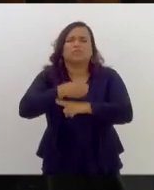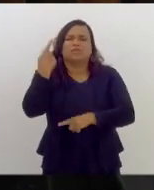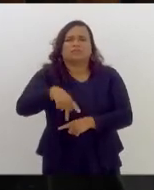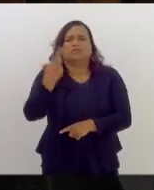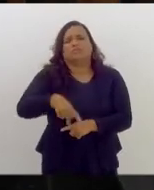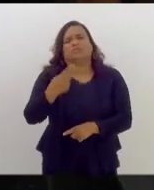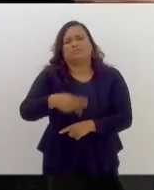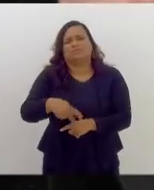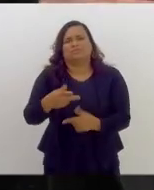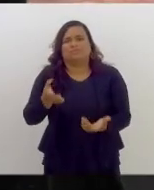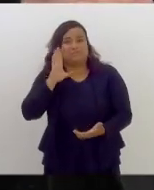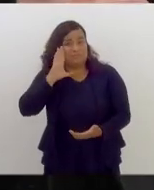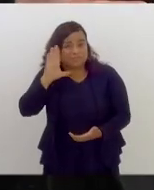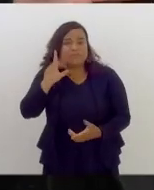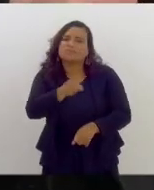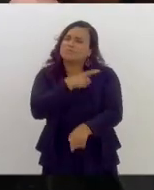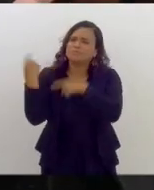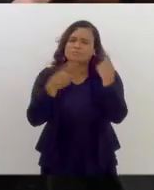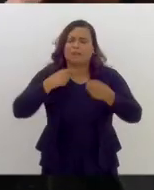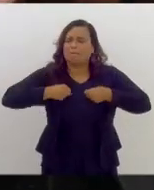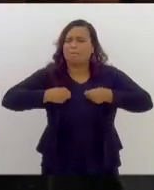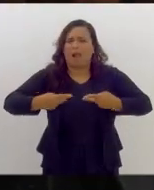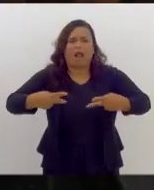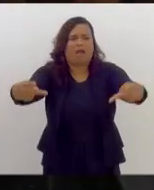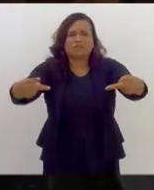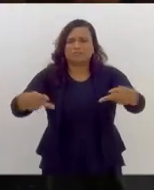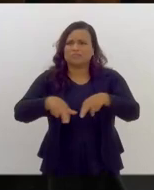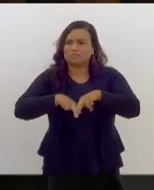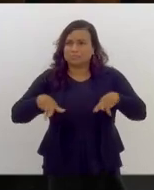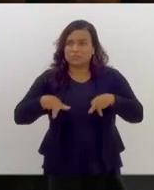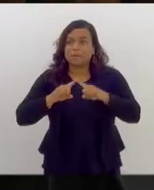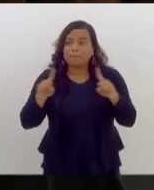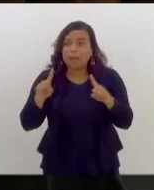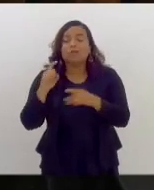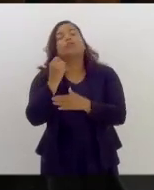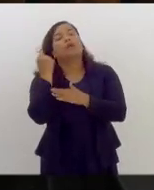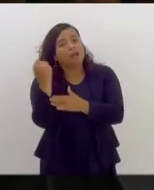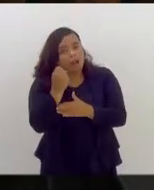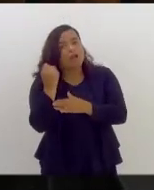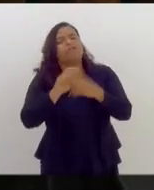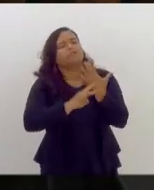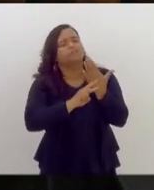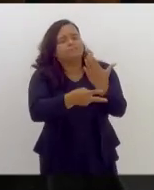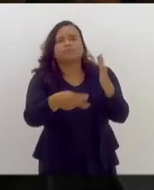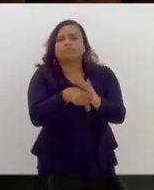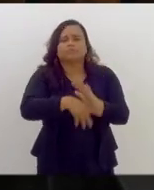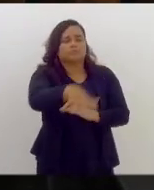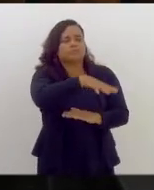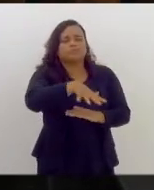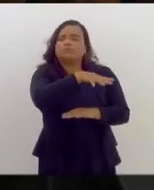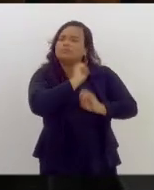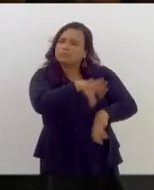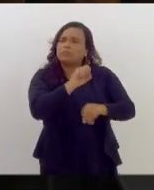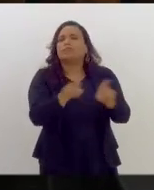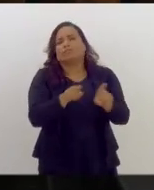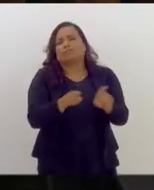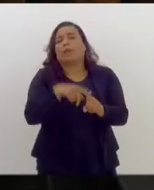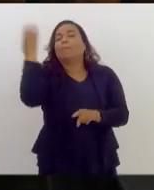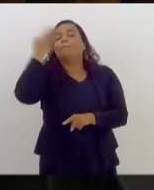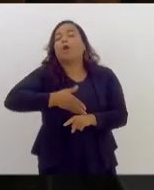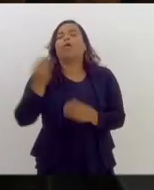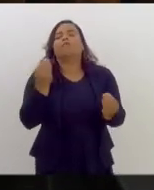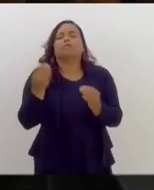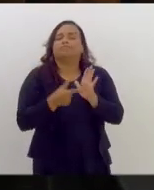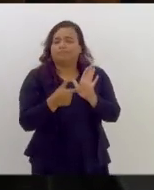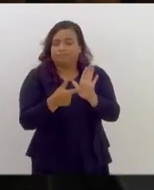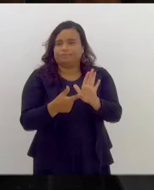todo, a principal dela foram as mortes, naturalmente, mas graves consequências para a educação. Quer ver um dado, deputado Luiz Paulo? O Brasil, nos